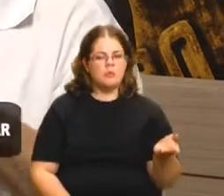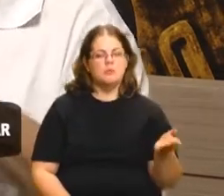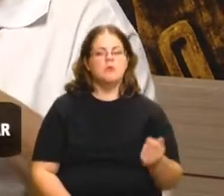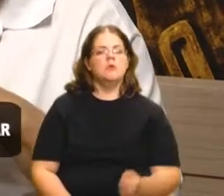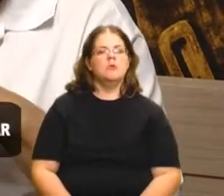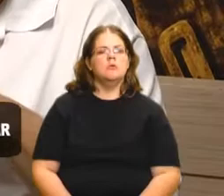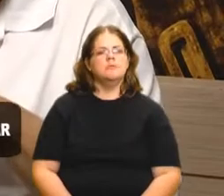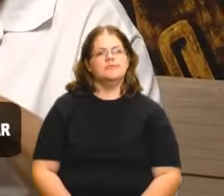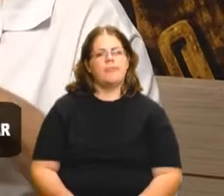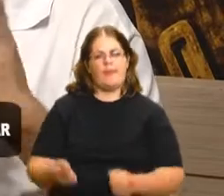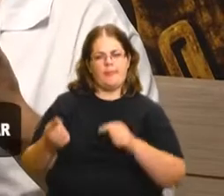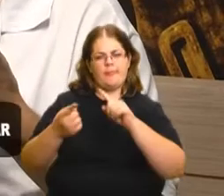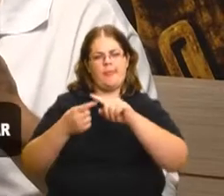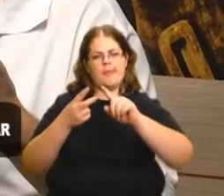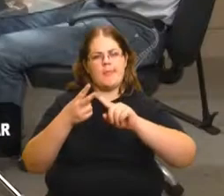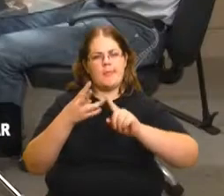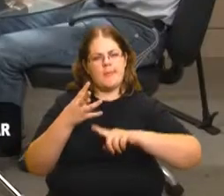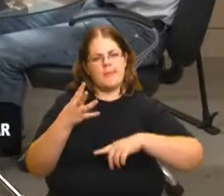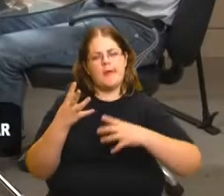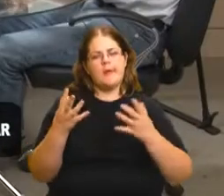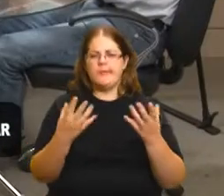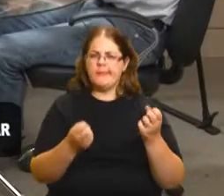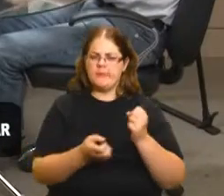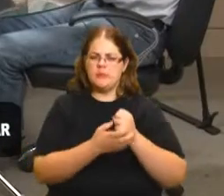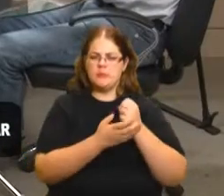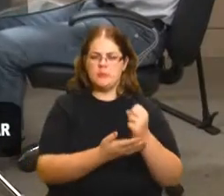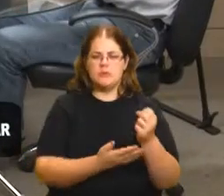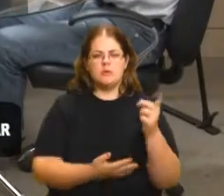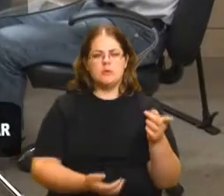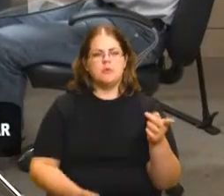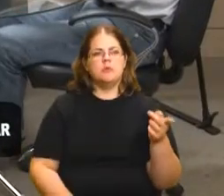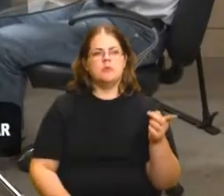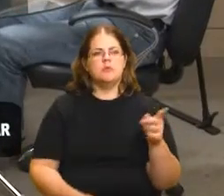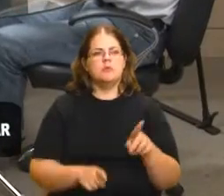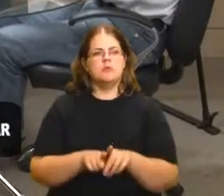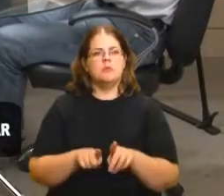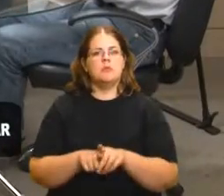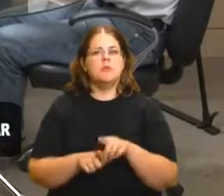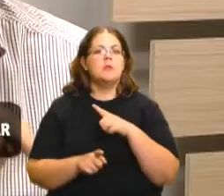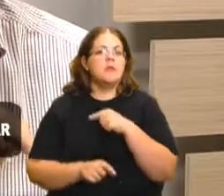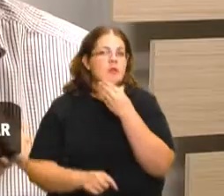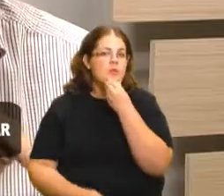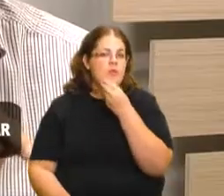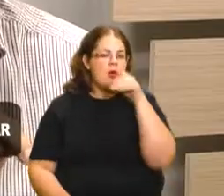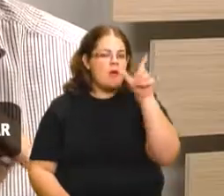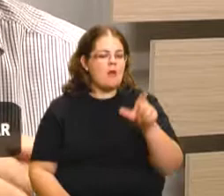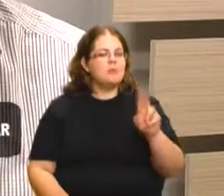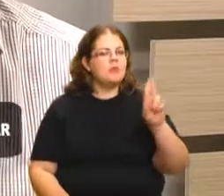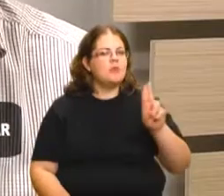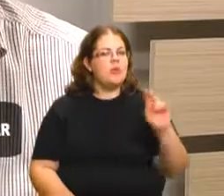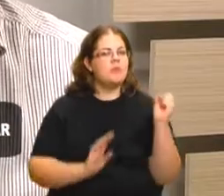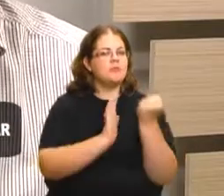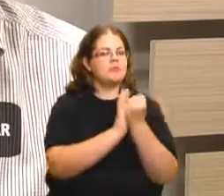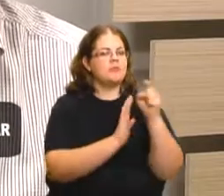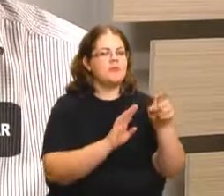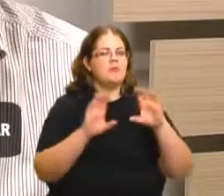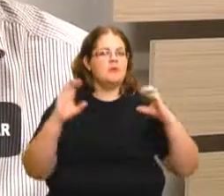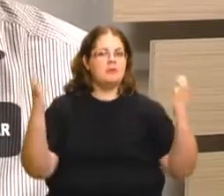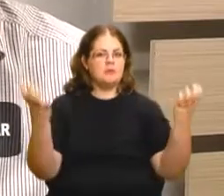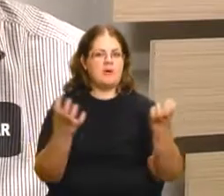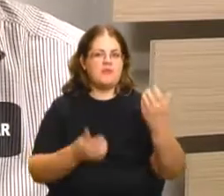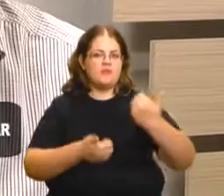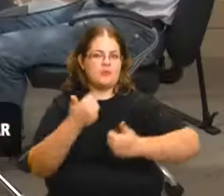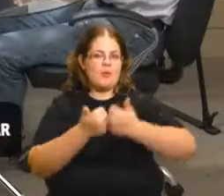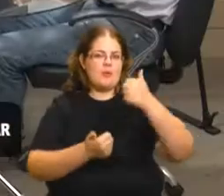né? E muitos que eram legalistas, que não queriam... Tem um, inclusive, que é nome de estádio aqui em Pelotas. Nicolau